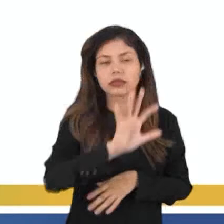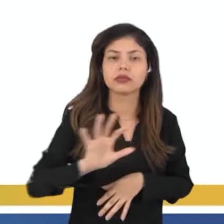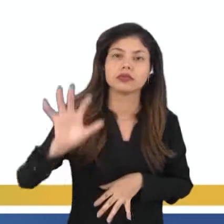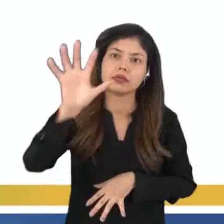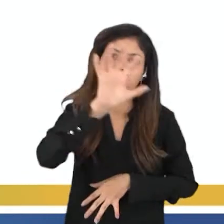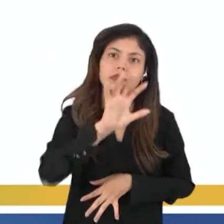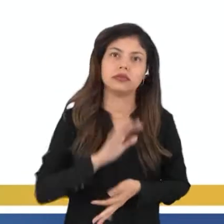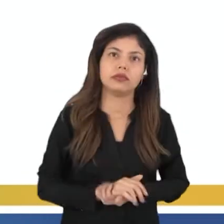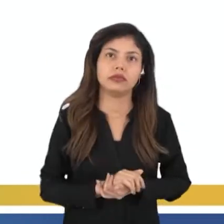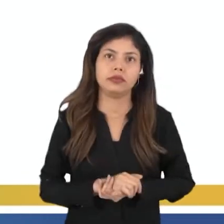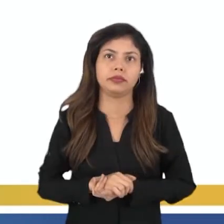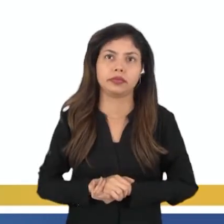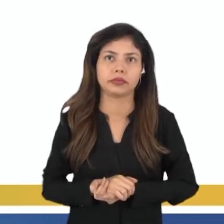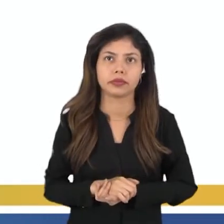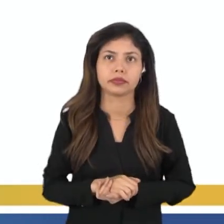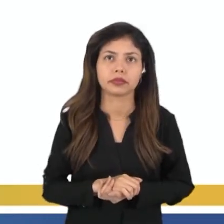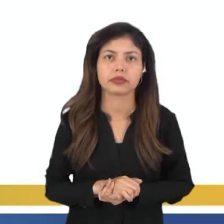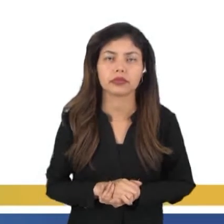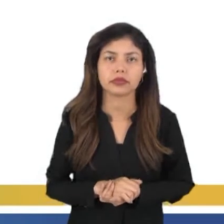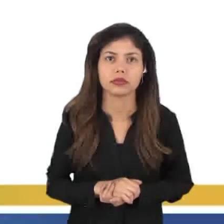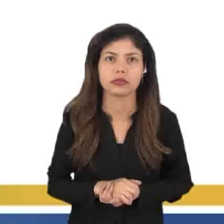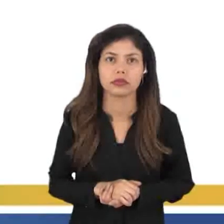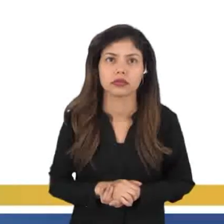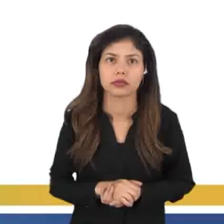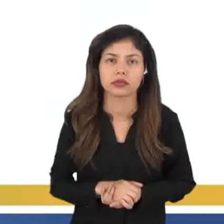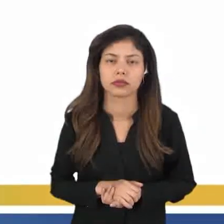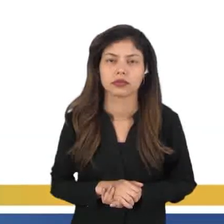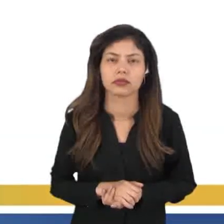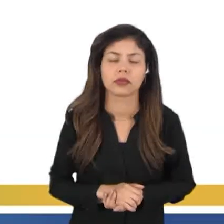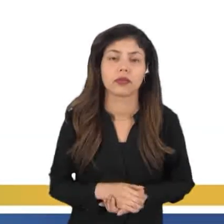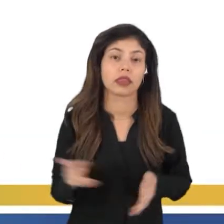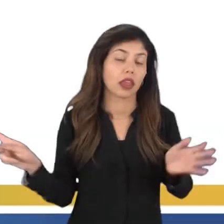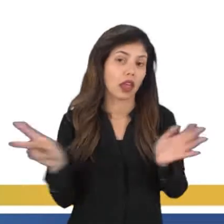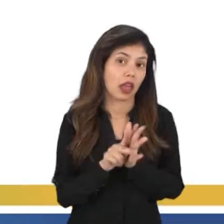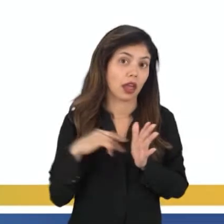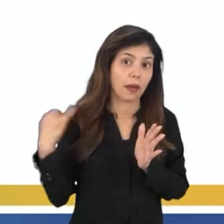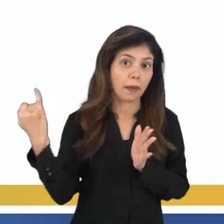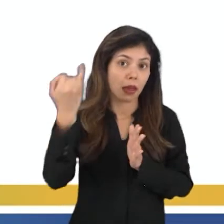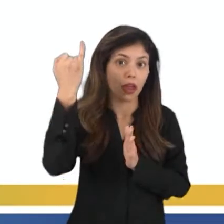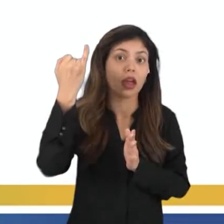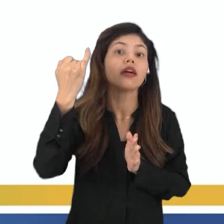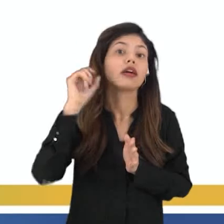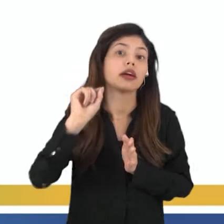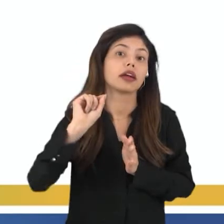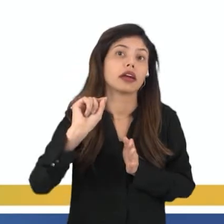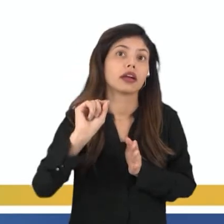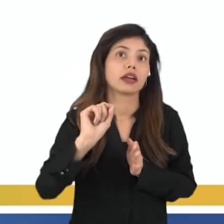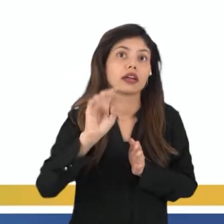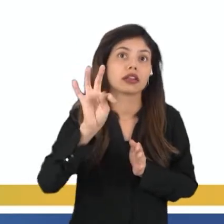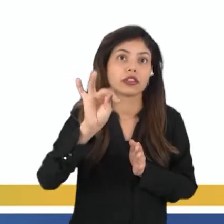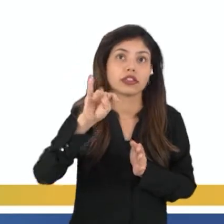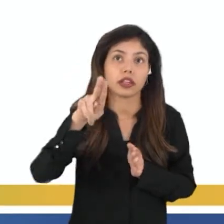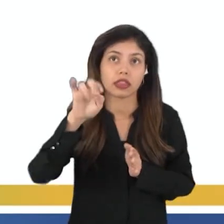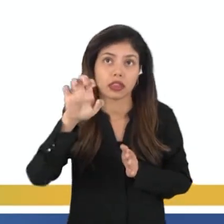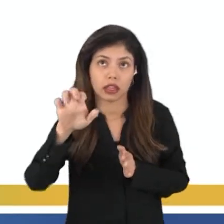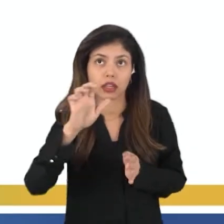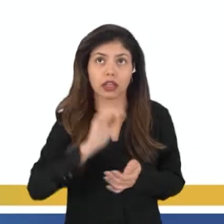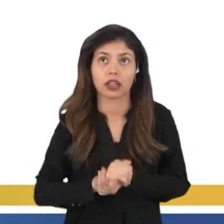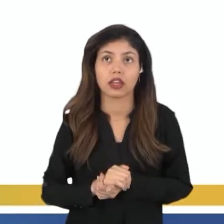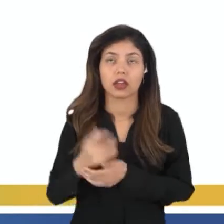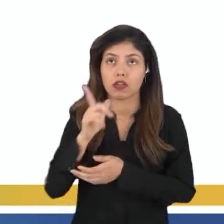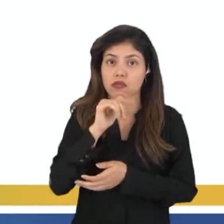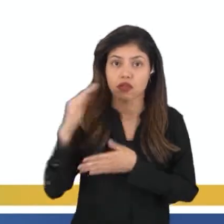de deslocamento nacional. As principais hidrovias do Brasil são o Tietê-Paraná, a do Rio